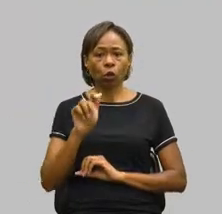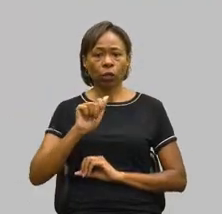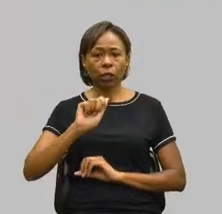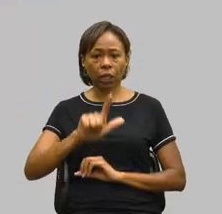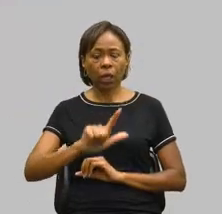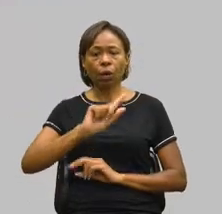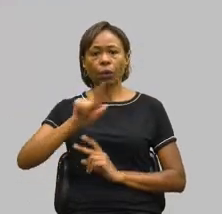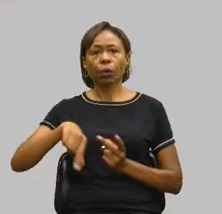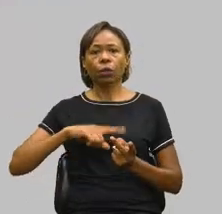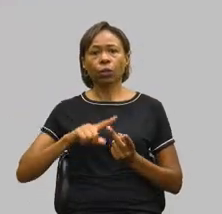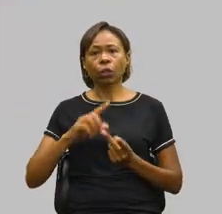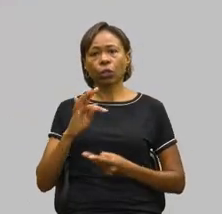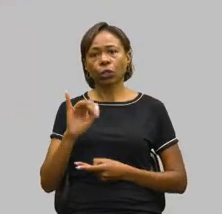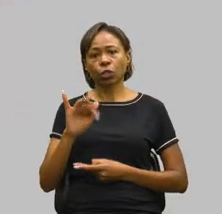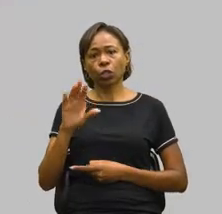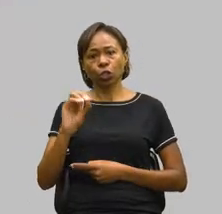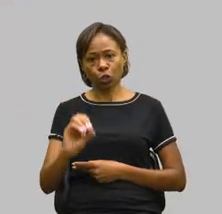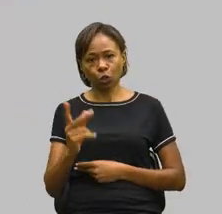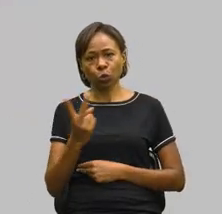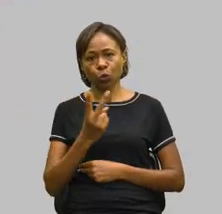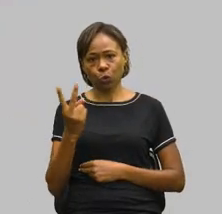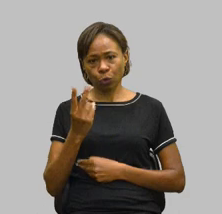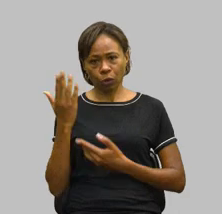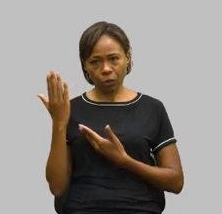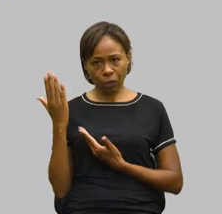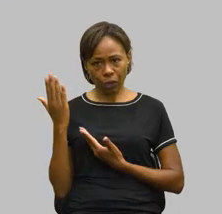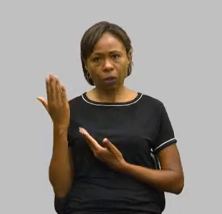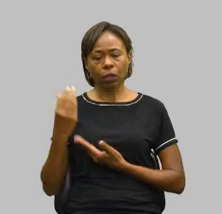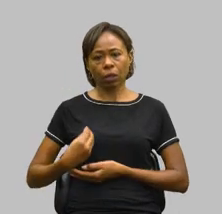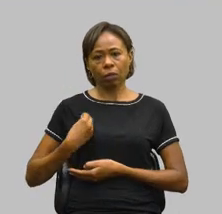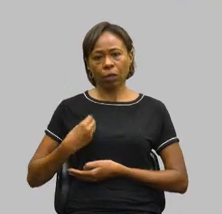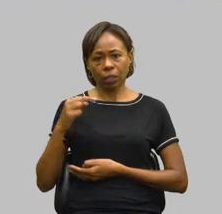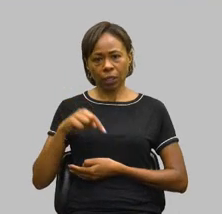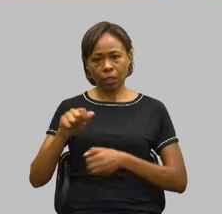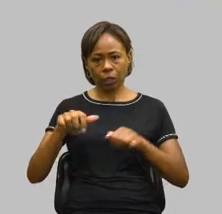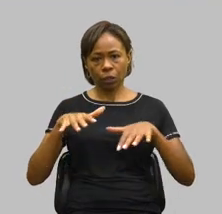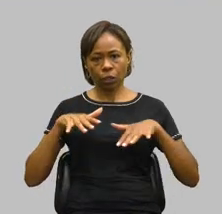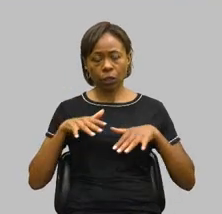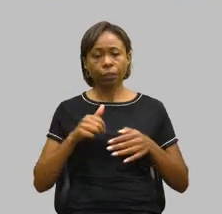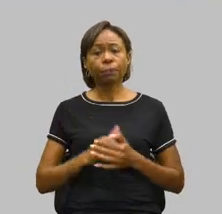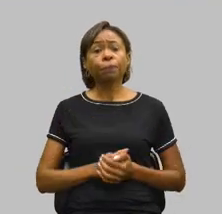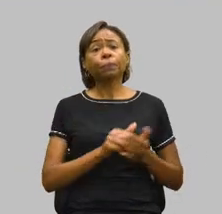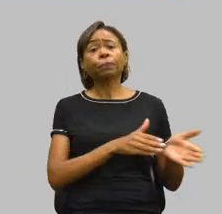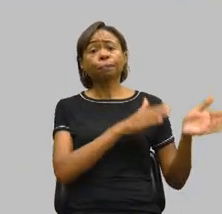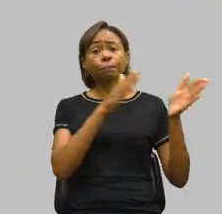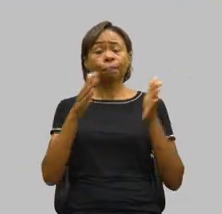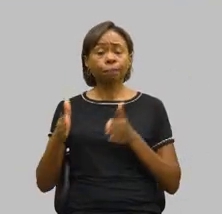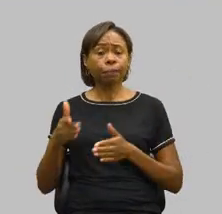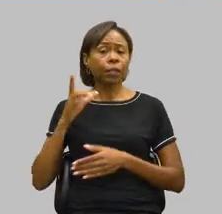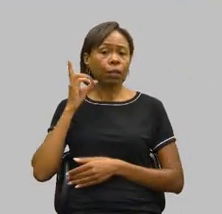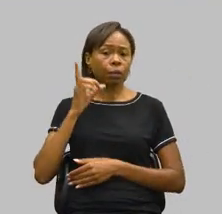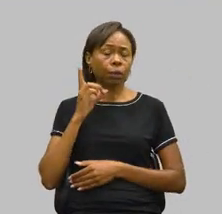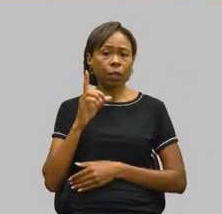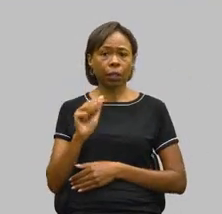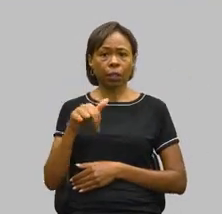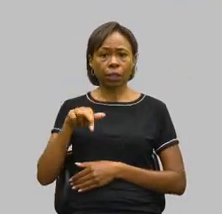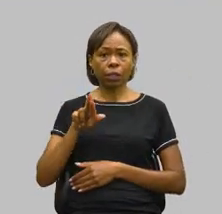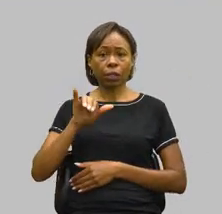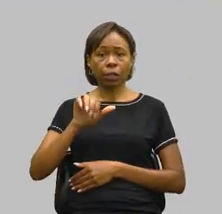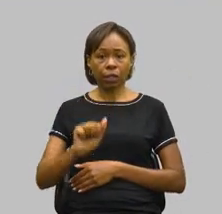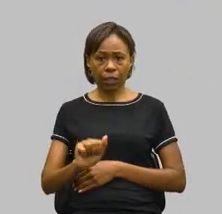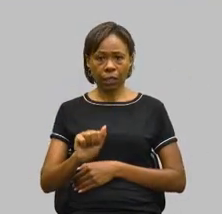também Deputado Tito Torres aqui conosco nesta audiência passo agora a palavra paraa deputada Andreia Teixeira para suas